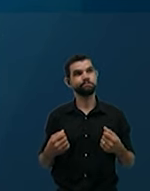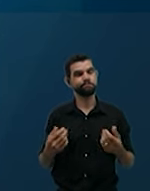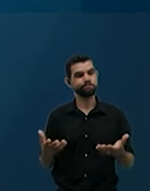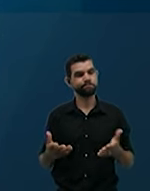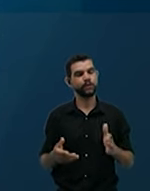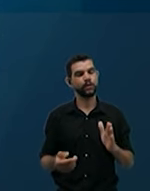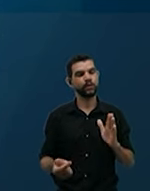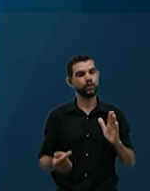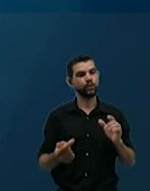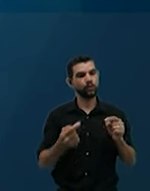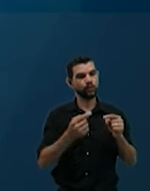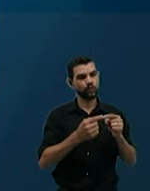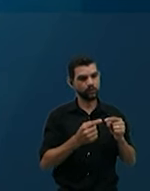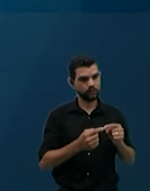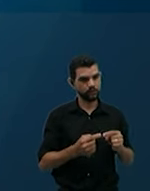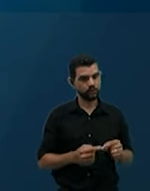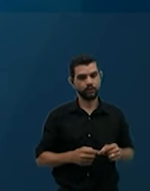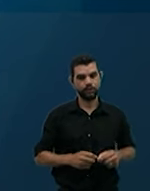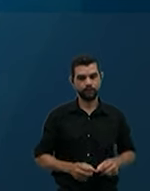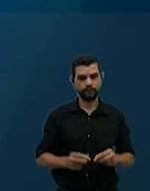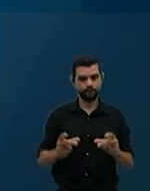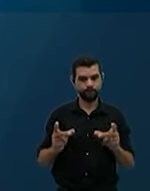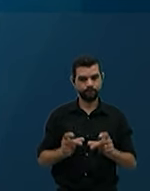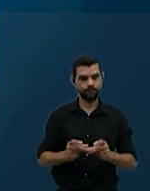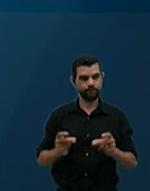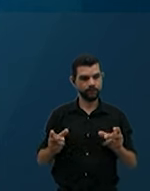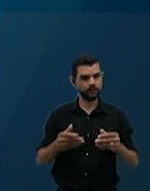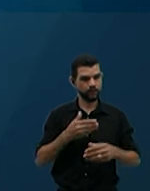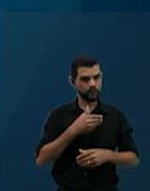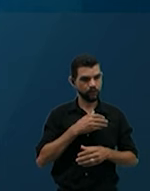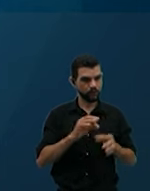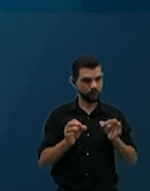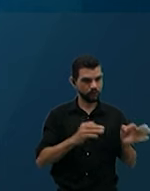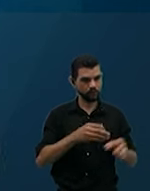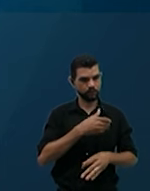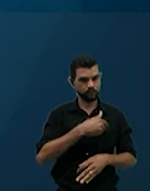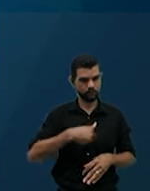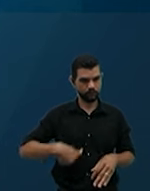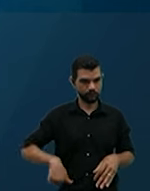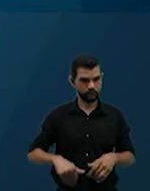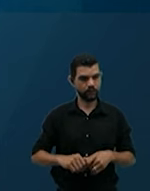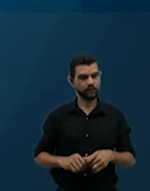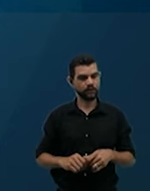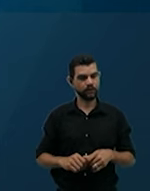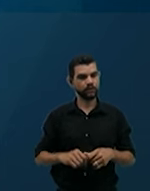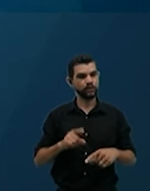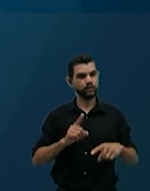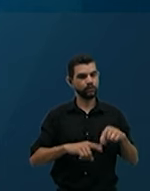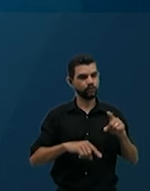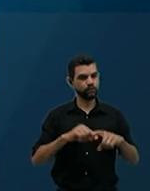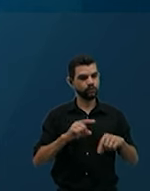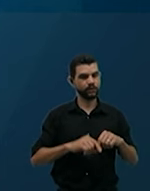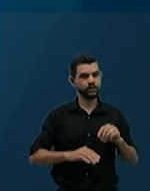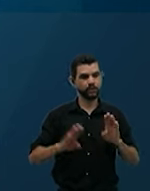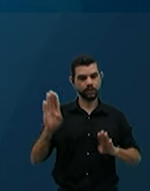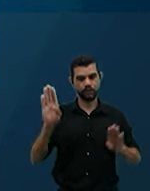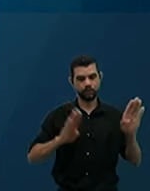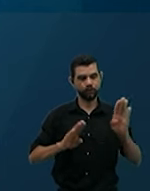mencionar os ônus incidentes sobre o bem a ser leiloado, artigo